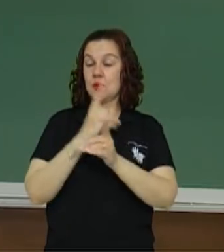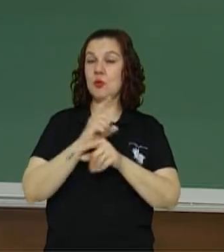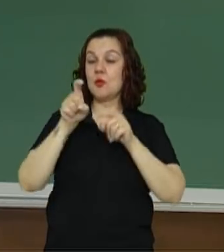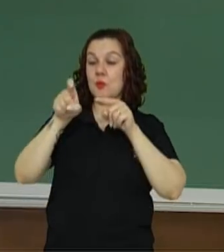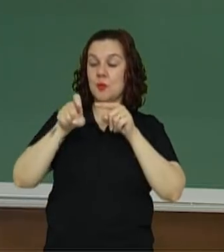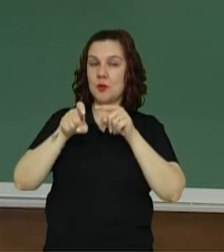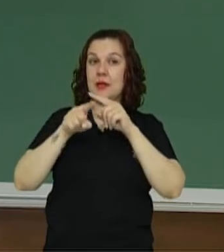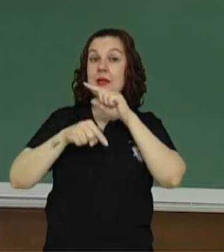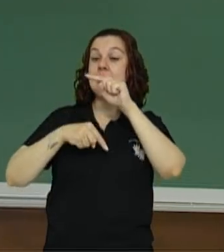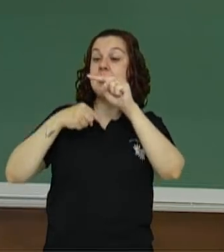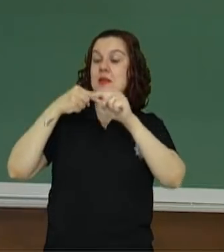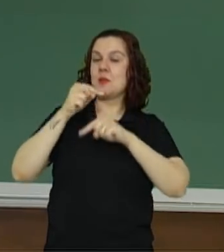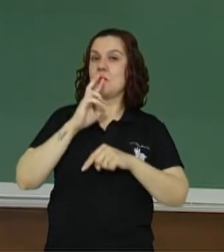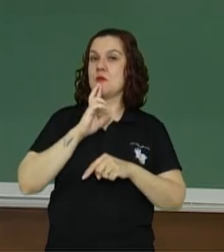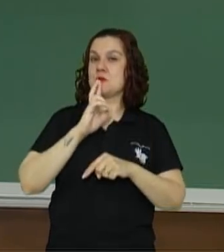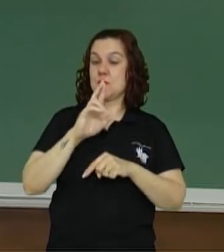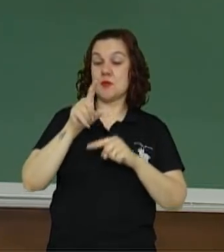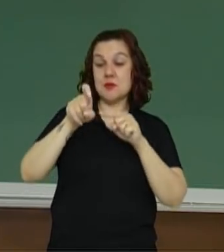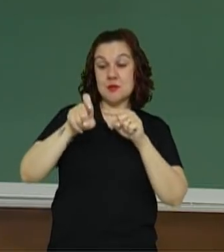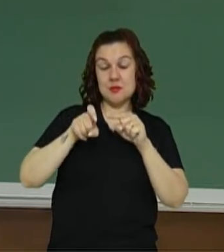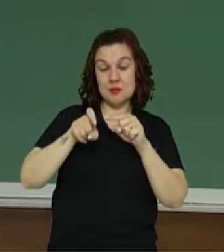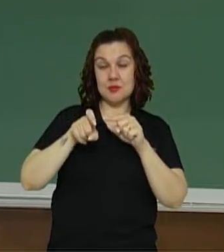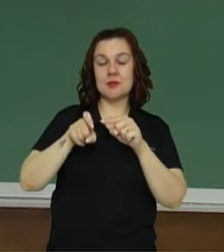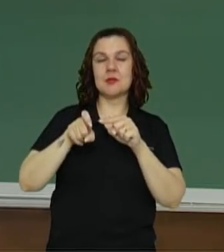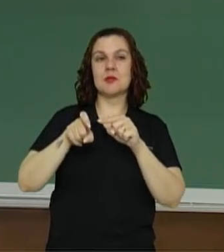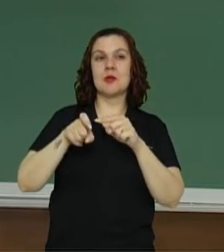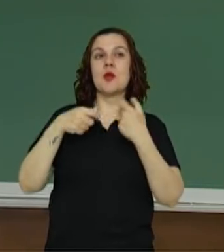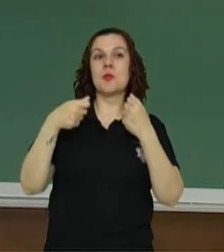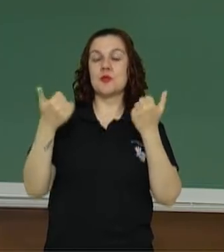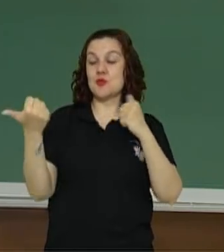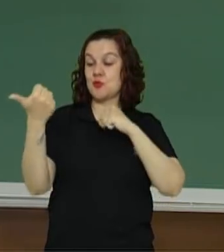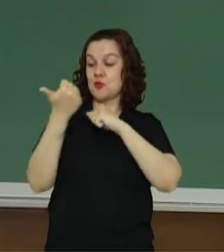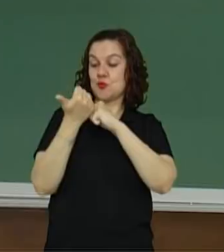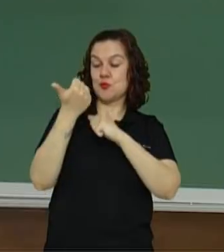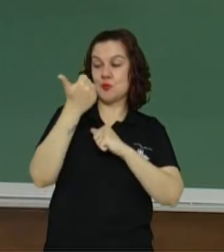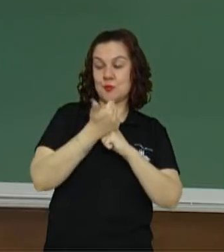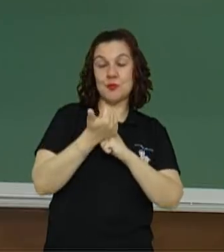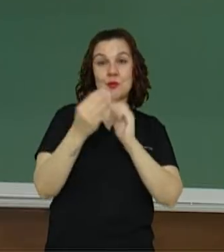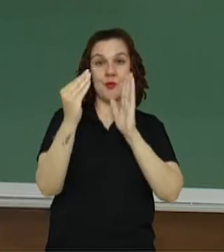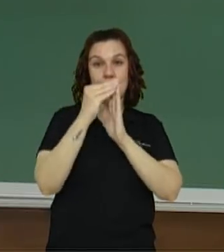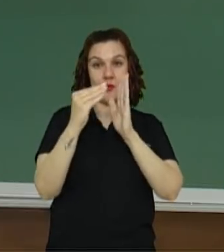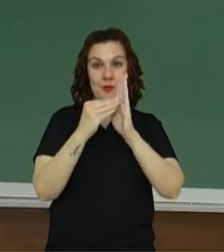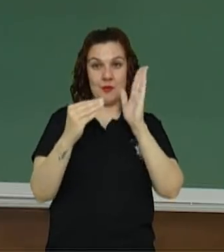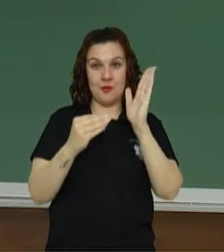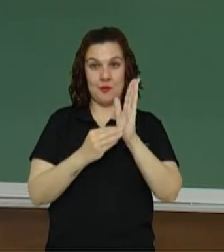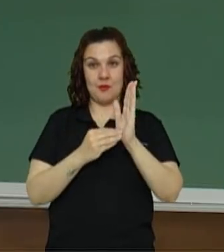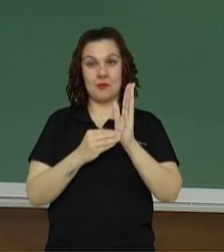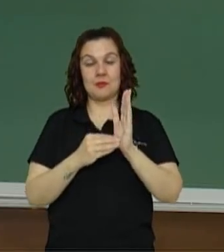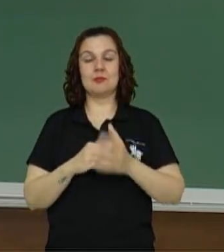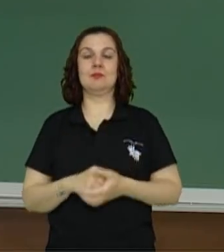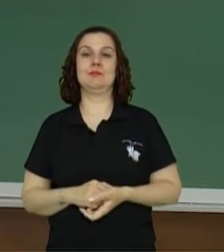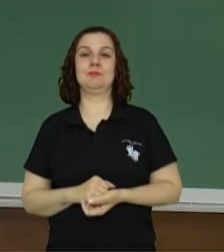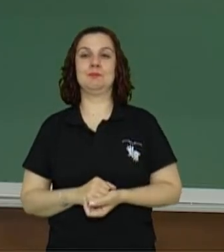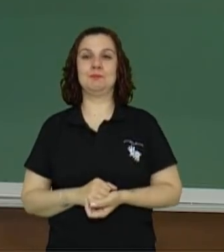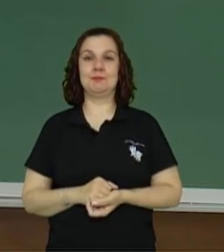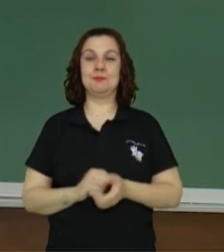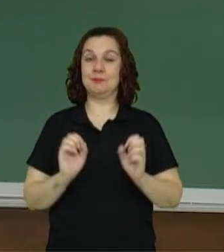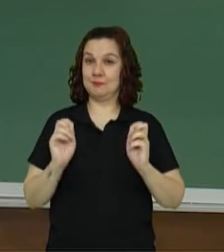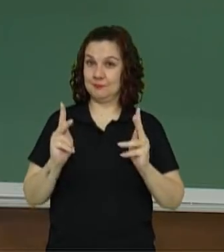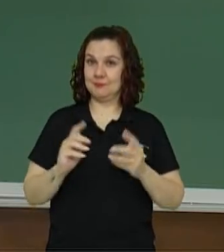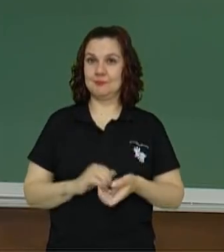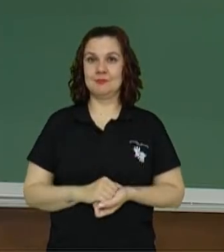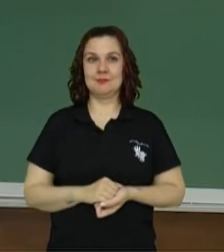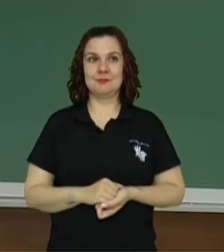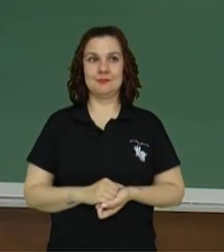x. E depois de determinar o valor de x, eu preciso completar o valor de cada um desses espaços aqui.